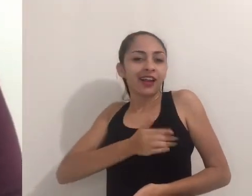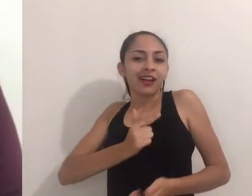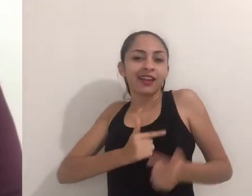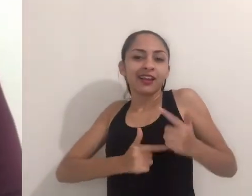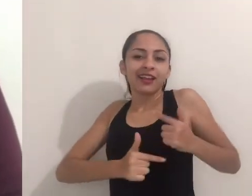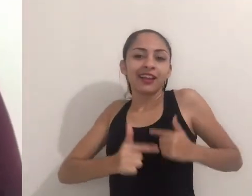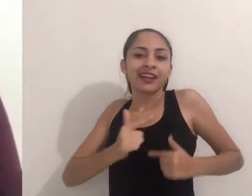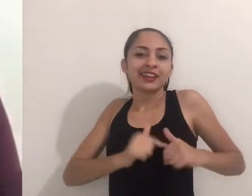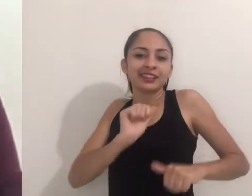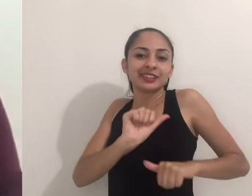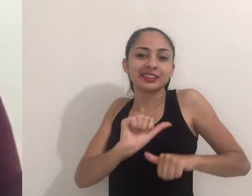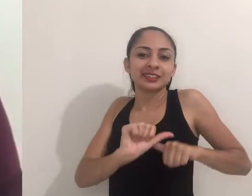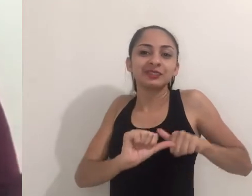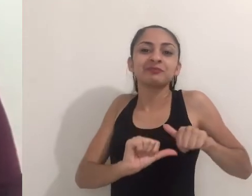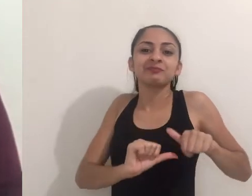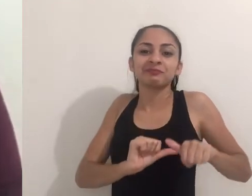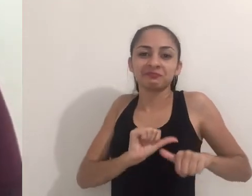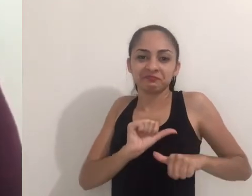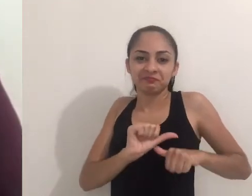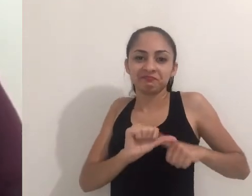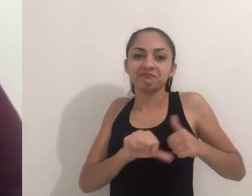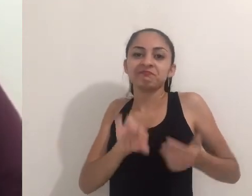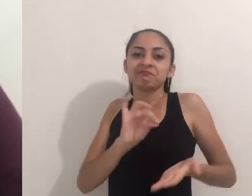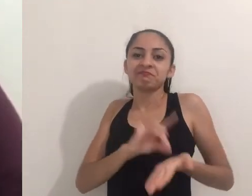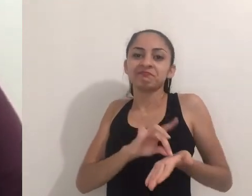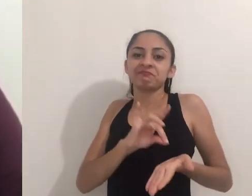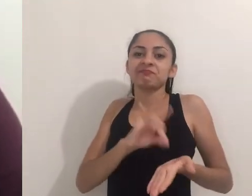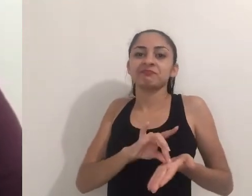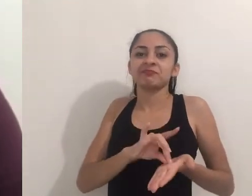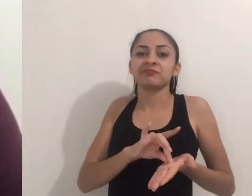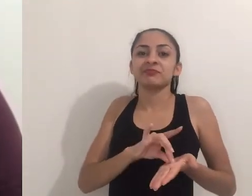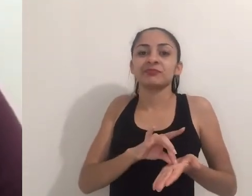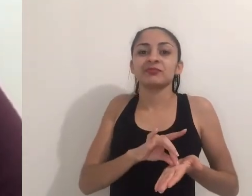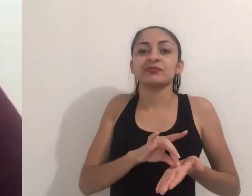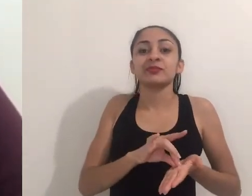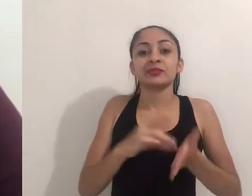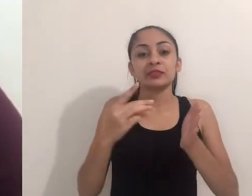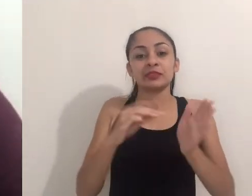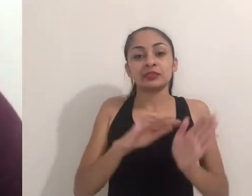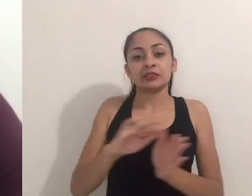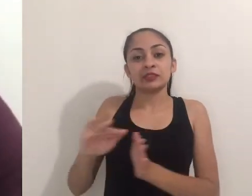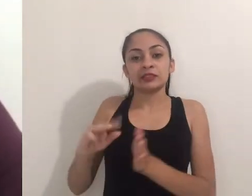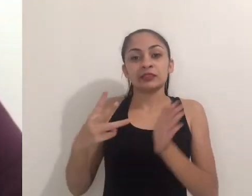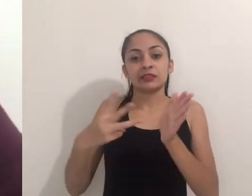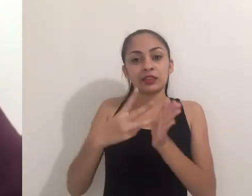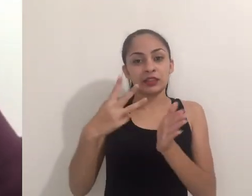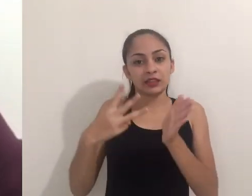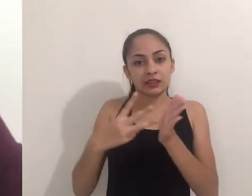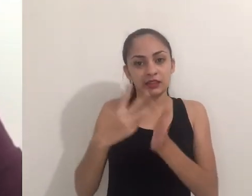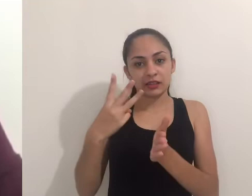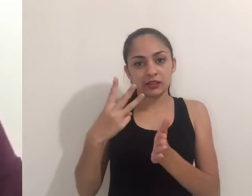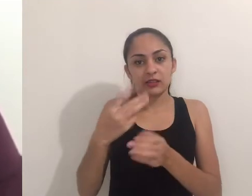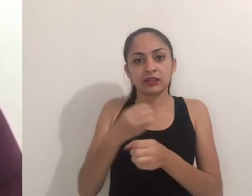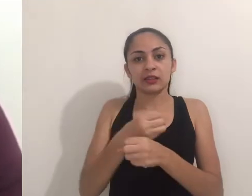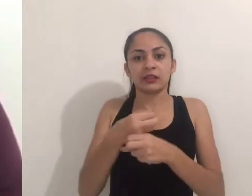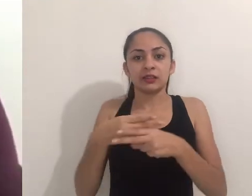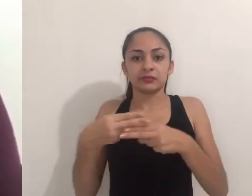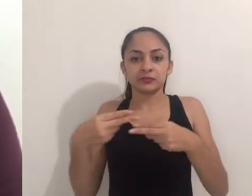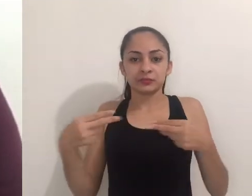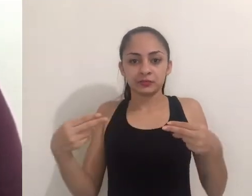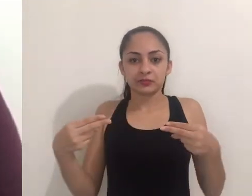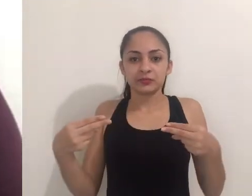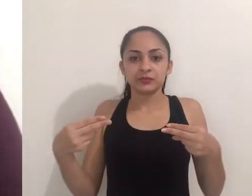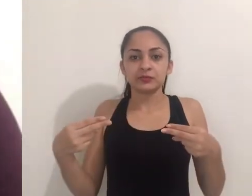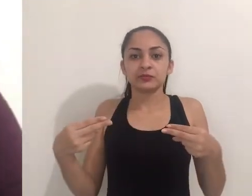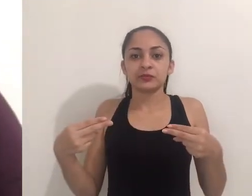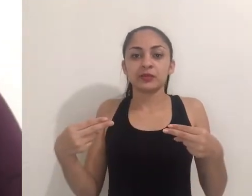mais parecido com o dele. E por último, eu gostaria de destacar a